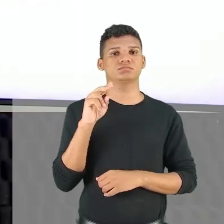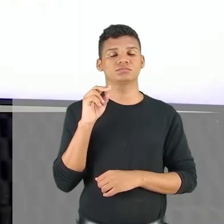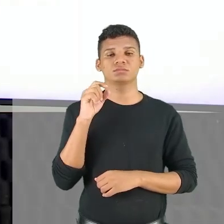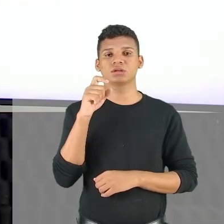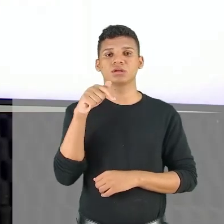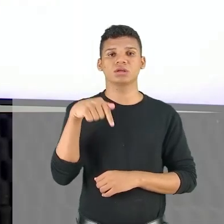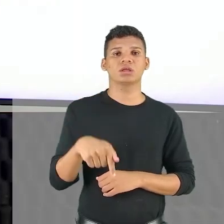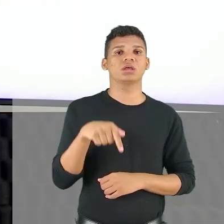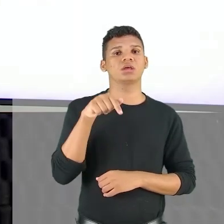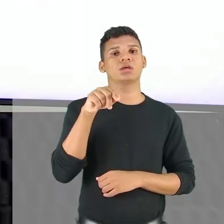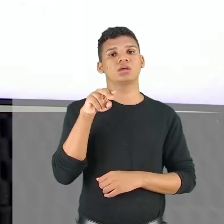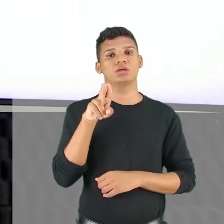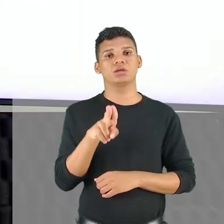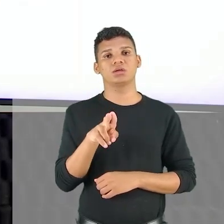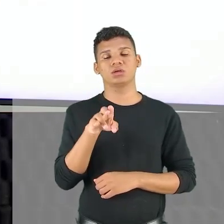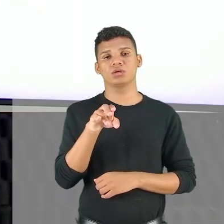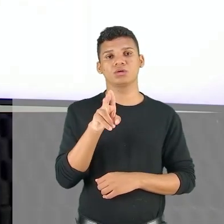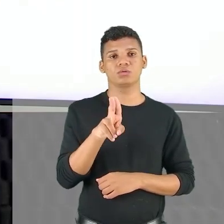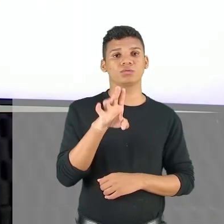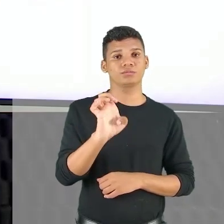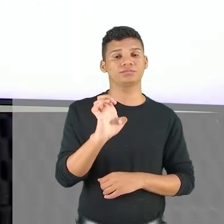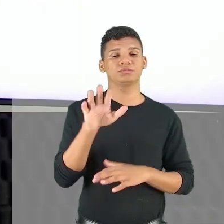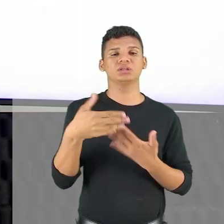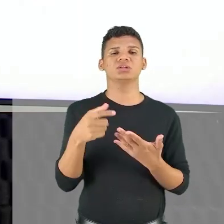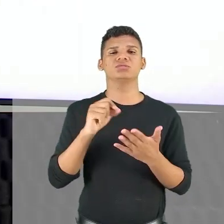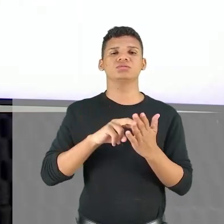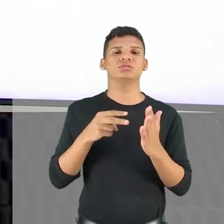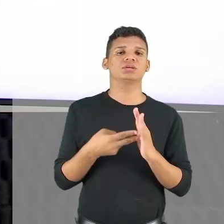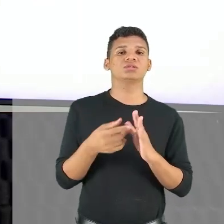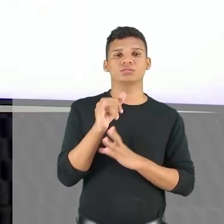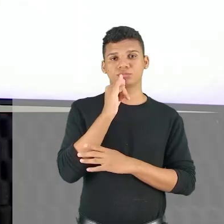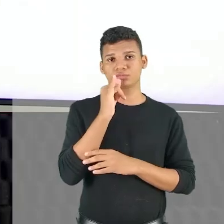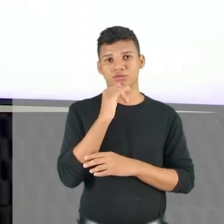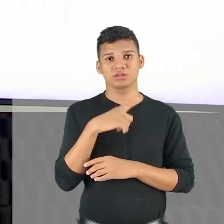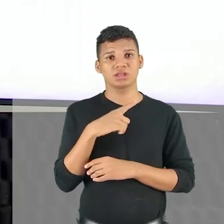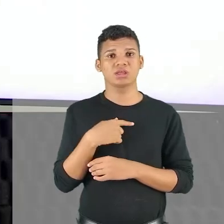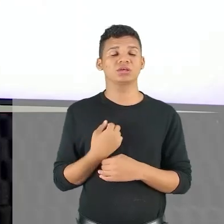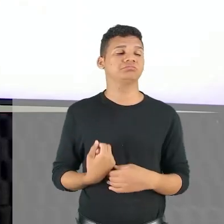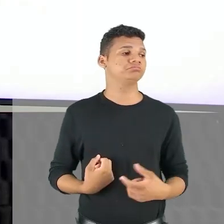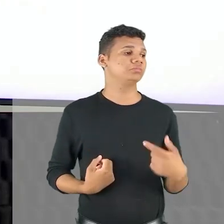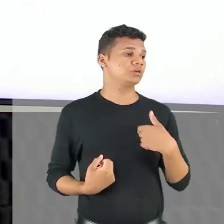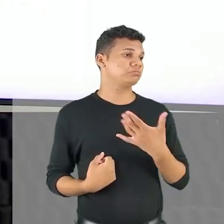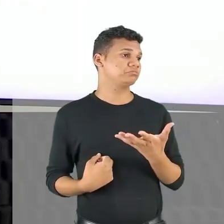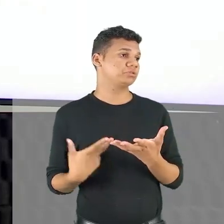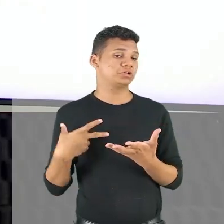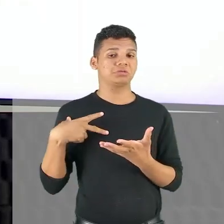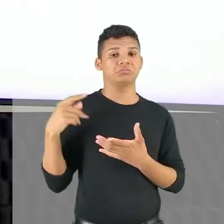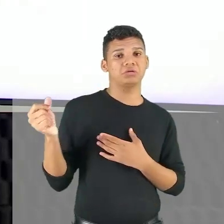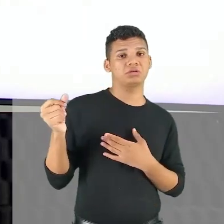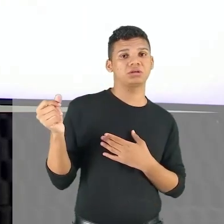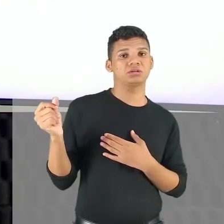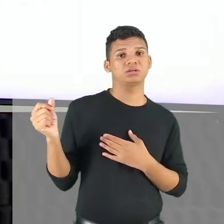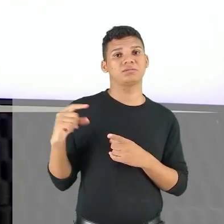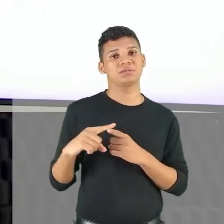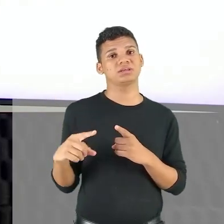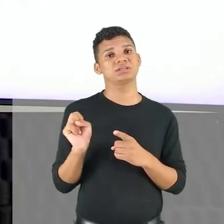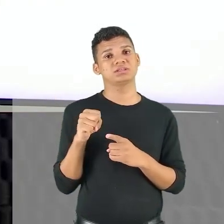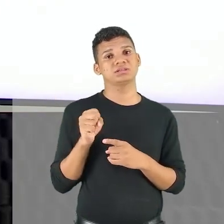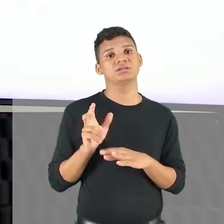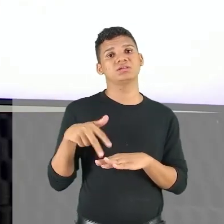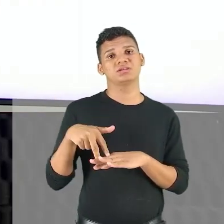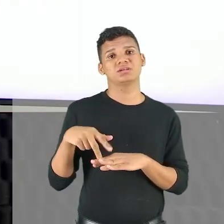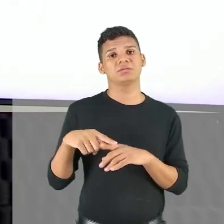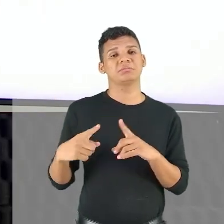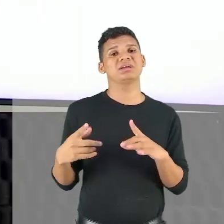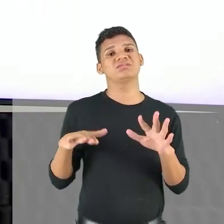A-U-N-Q-E, aunque. E ela também vai significar uma oposição. Significa embora, tá? Ainda que ou apesar de que. Aunque